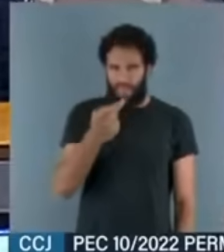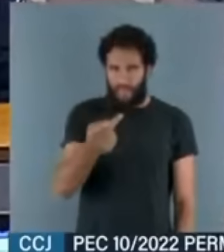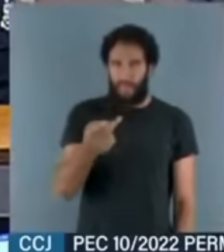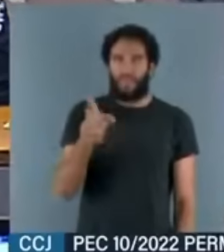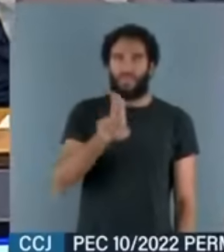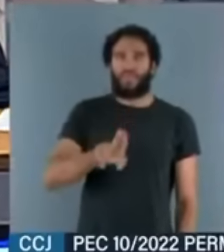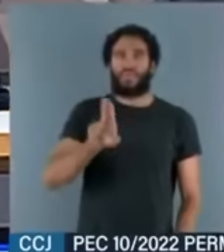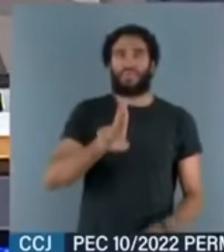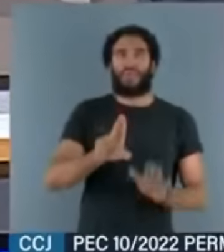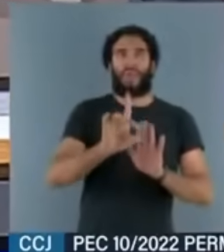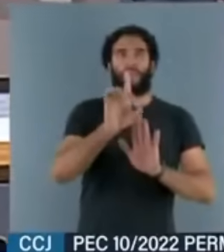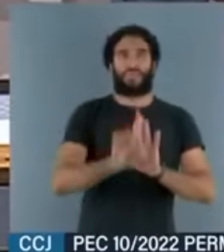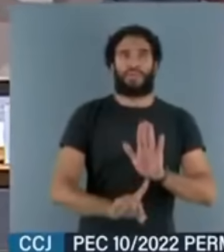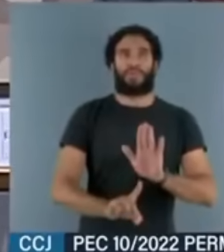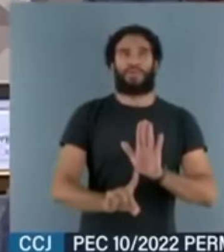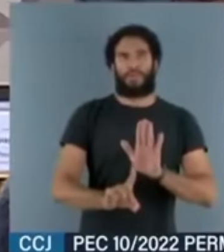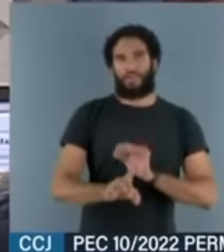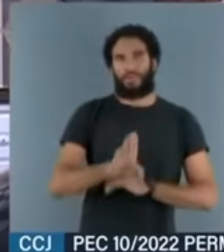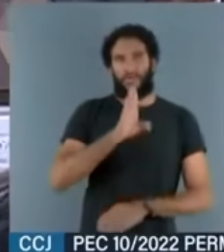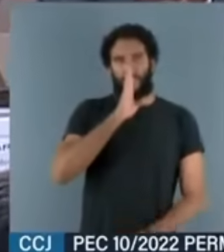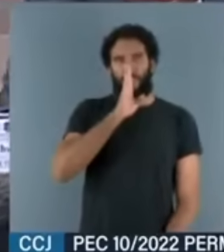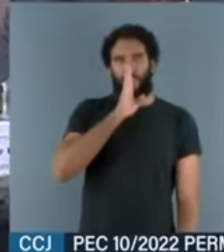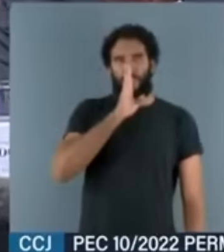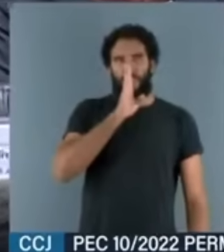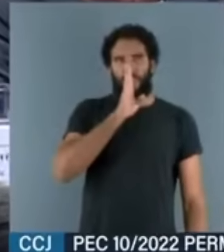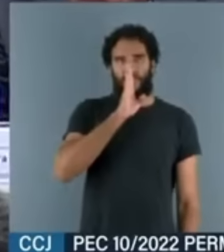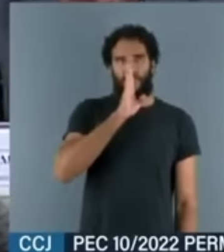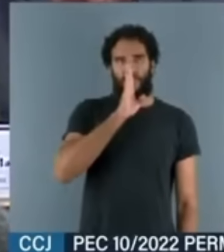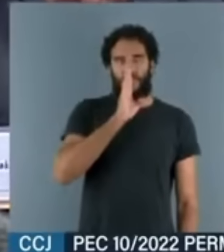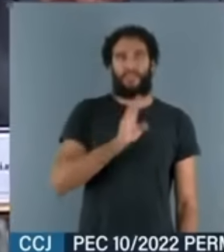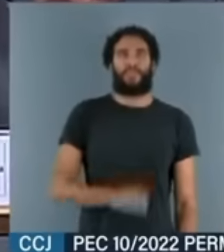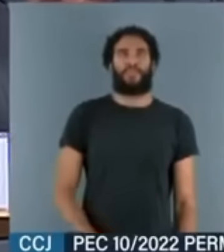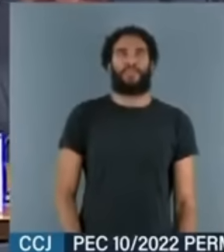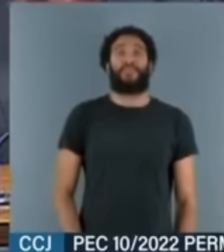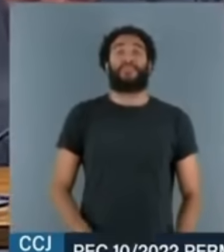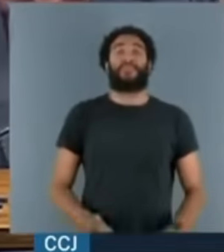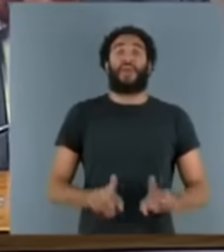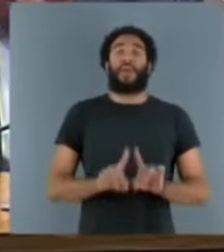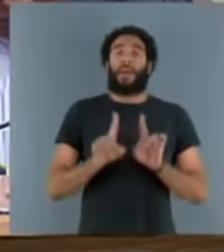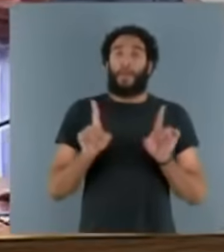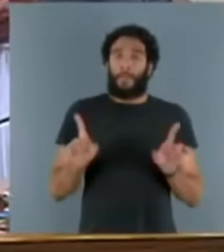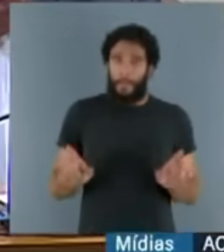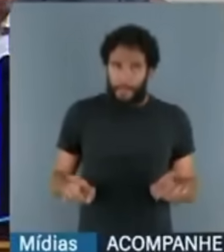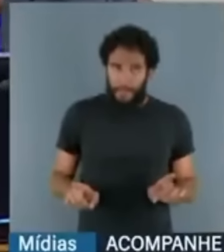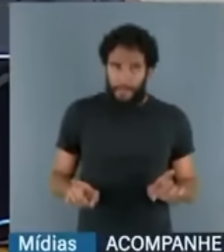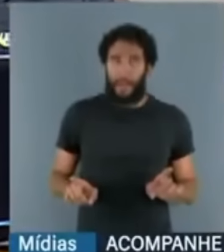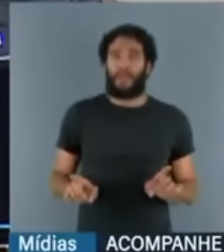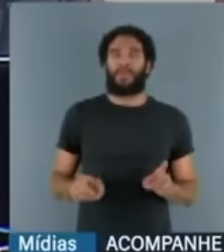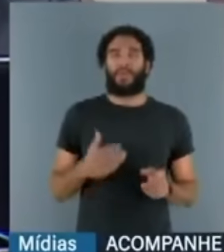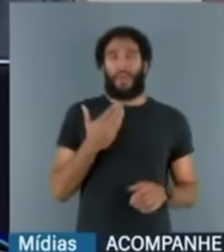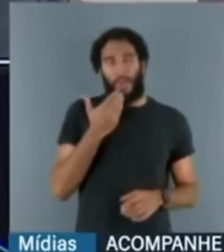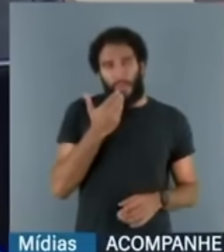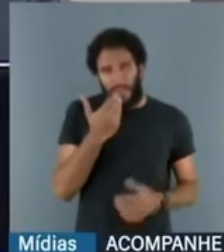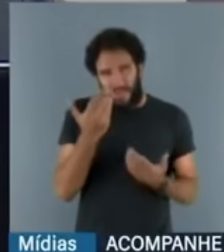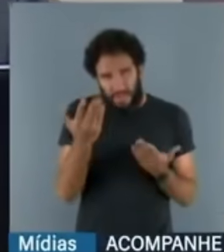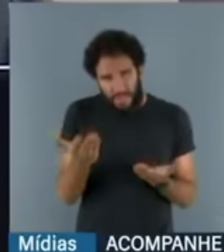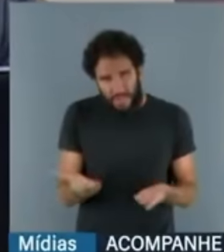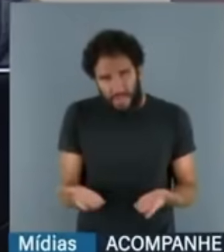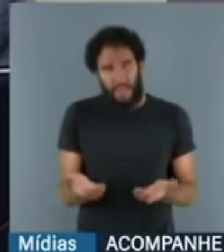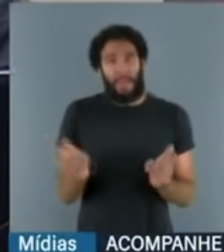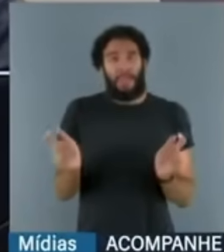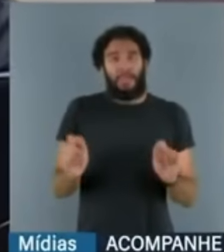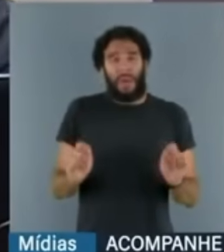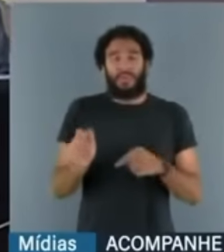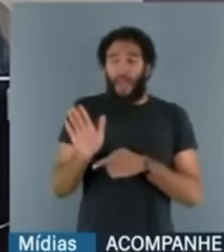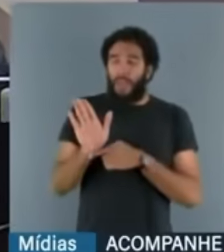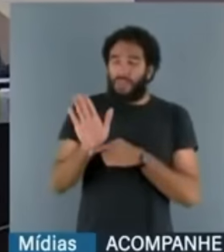usar do direito de não falar, mas eu queria fazer mais uma vez ao senhor um apelo, na verdade, para que contribuísse